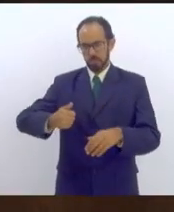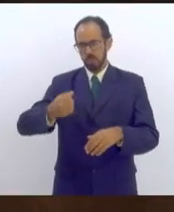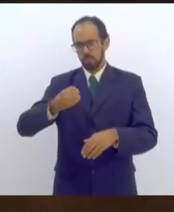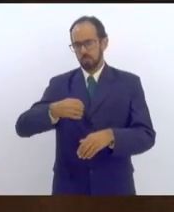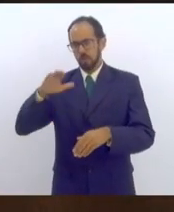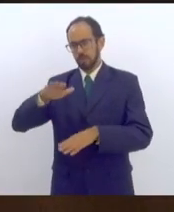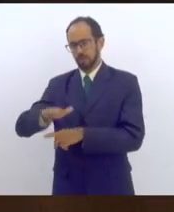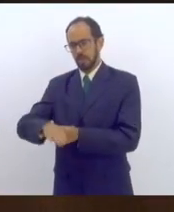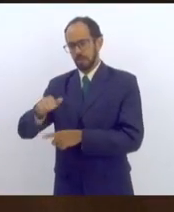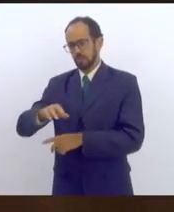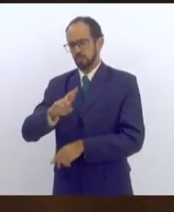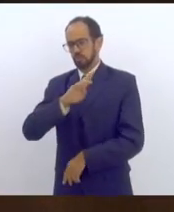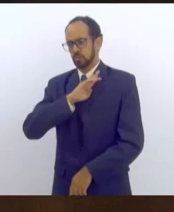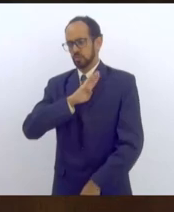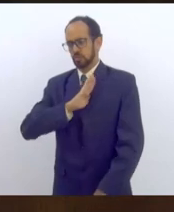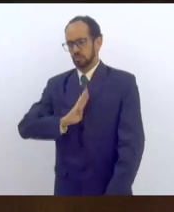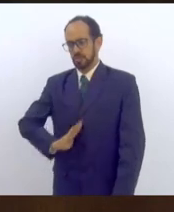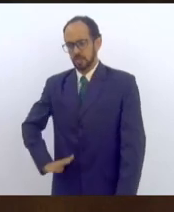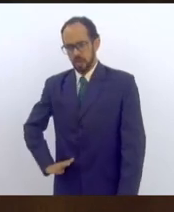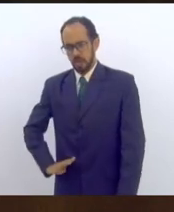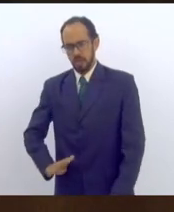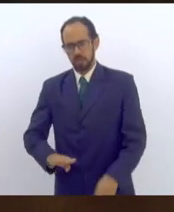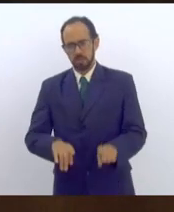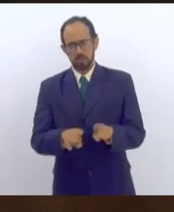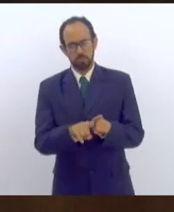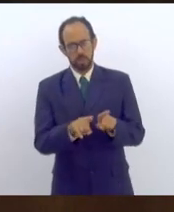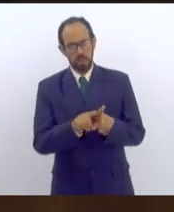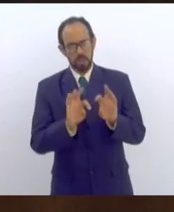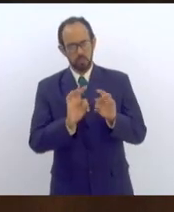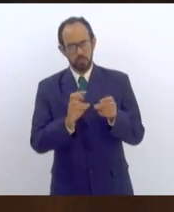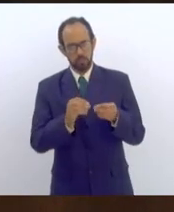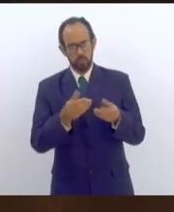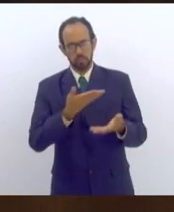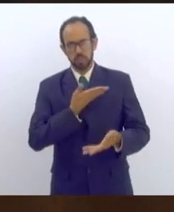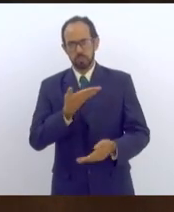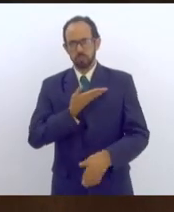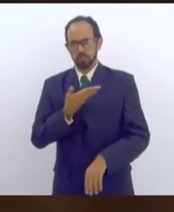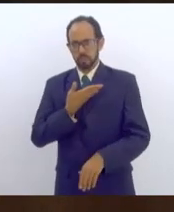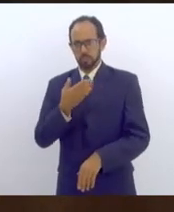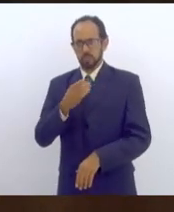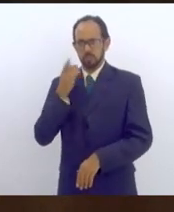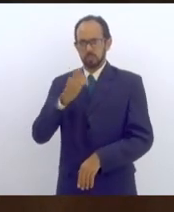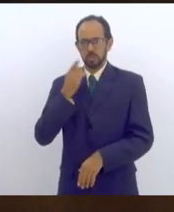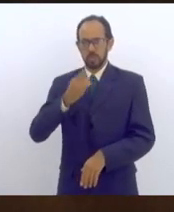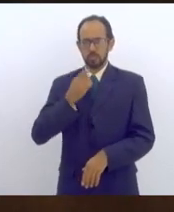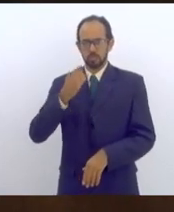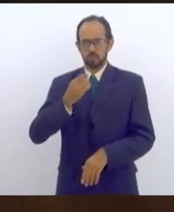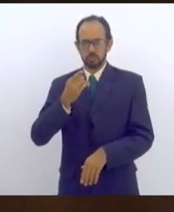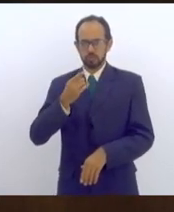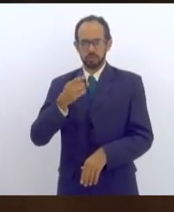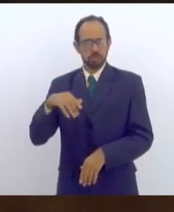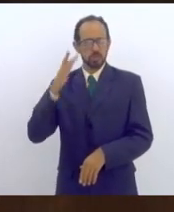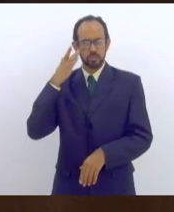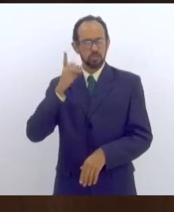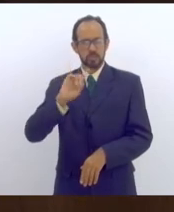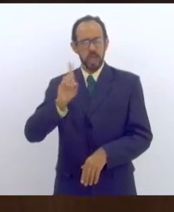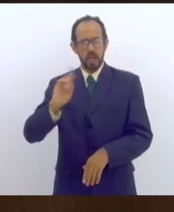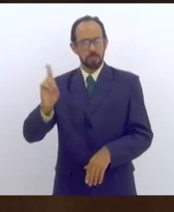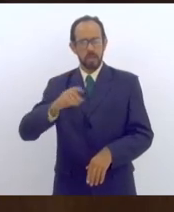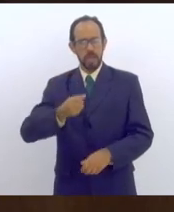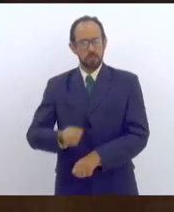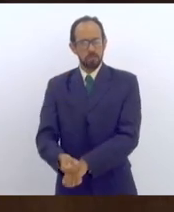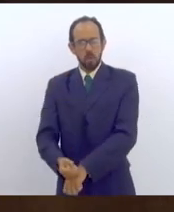presidente Rodrigo Bacelar. Boa tarde a todos os amigos aqui, deputados e deputadas. Vocês não imaginam a emoção que é para